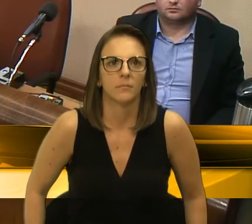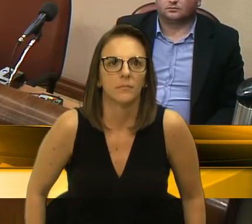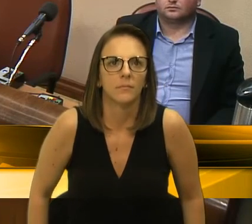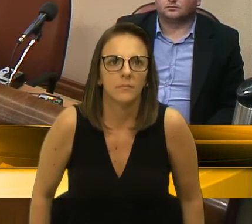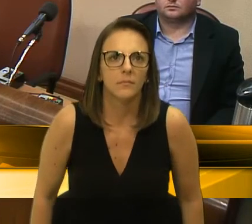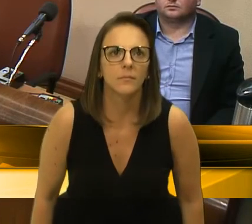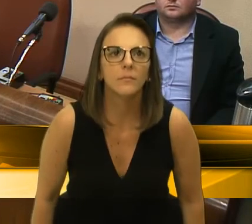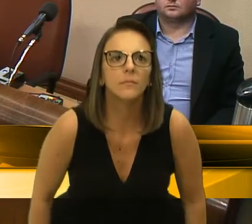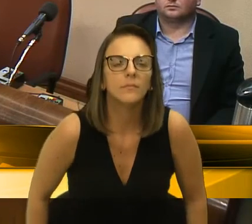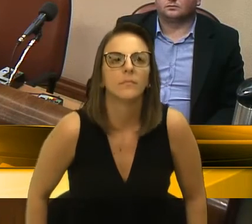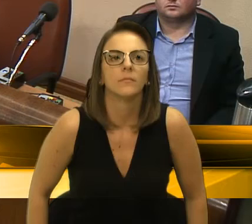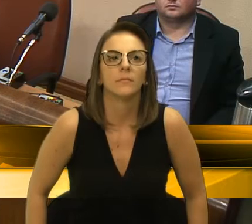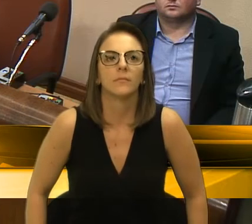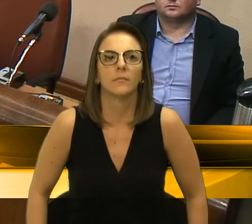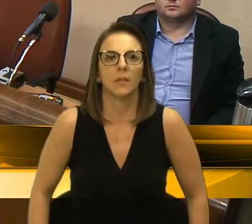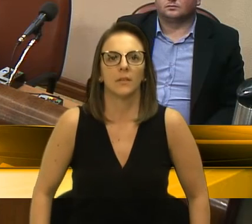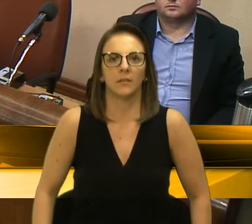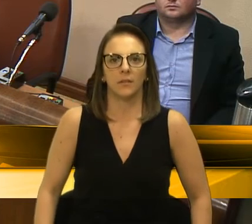Obrigado.